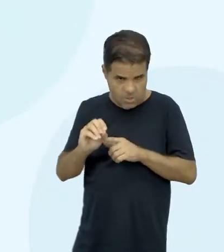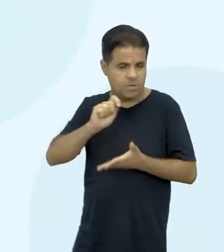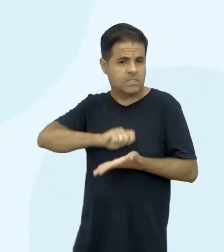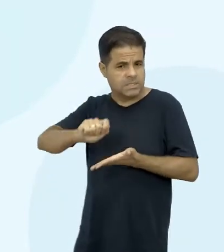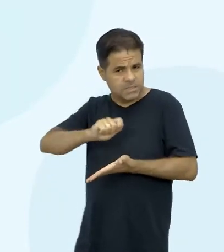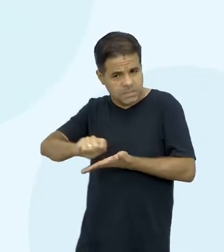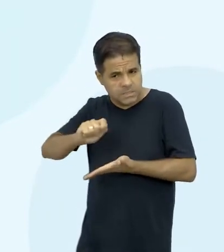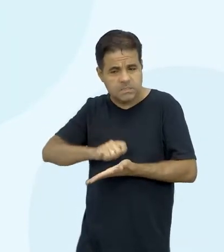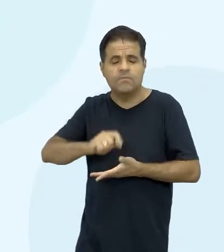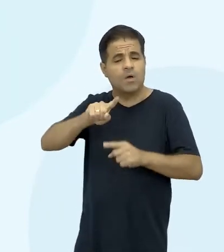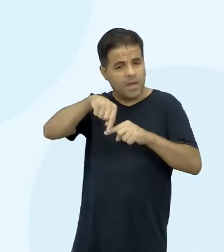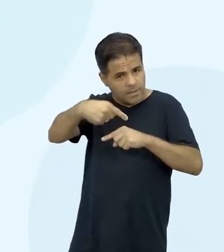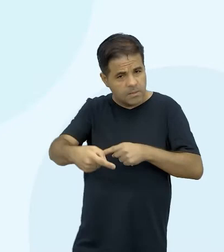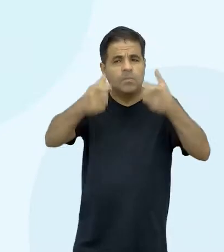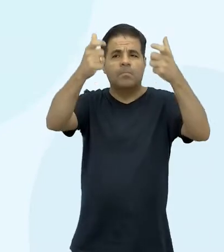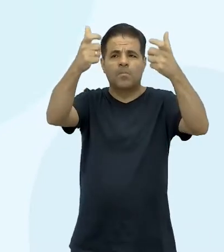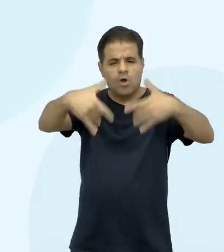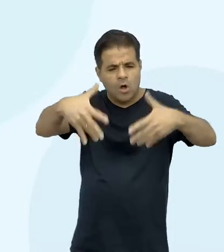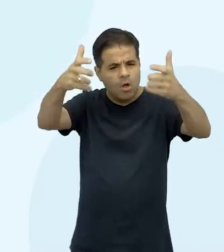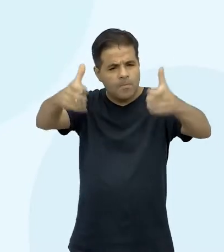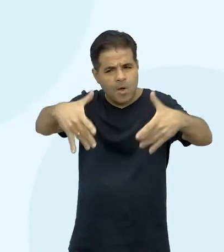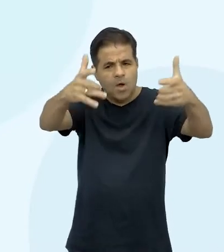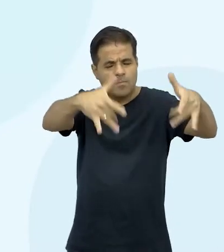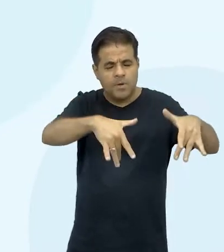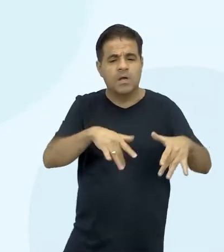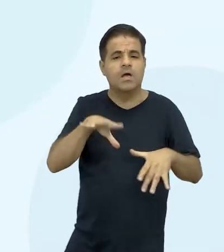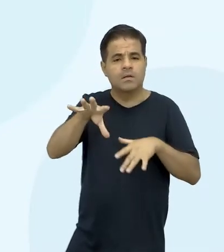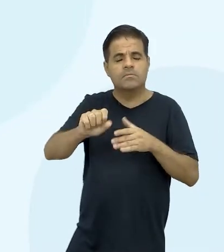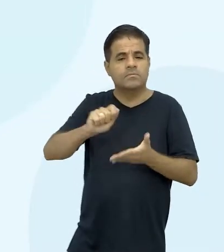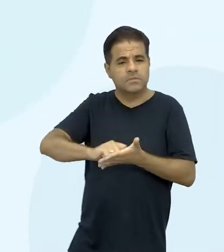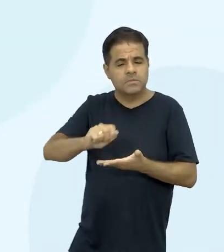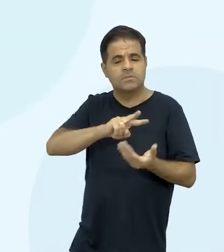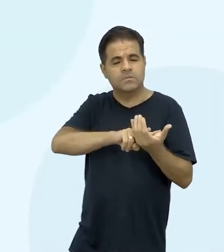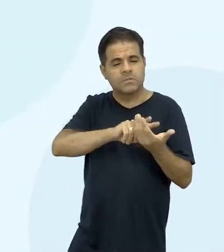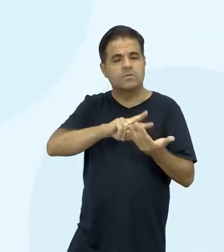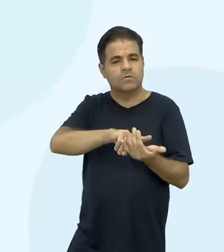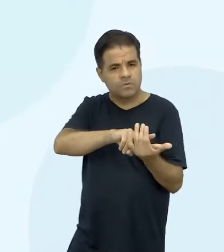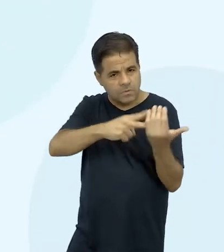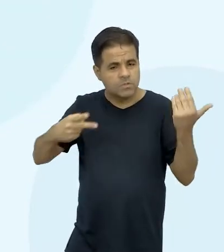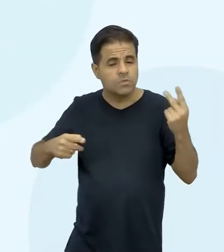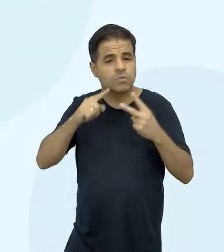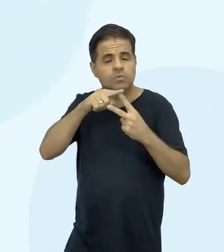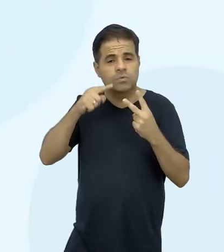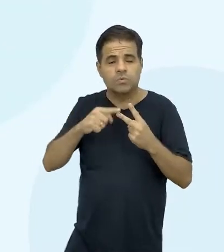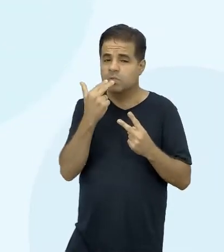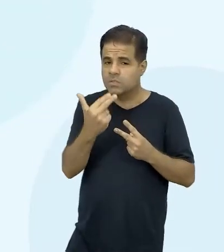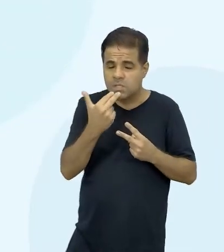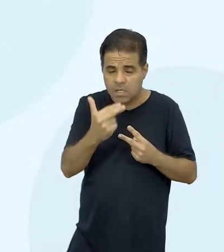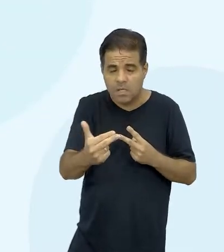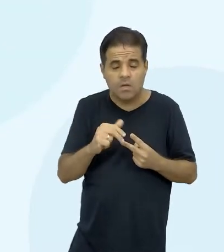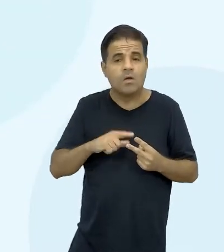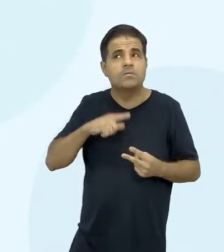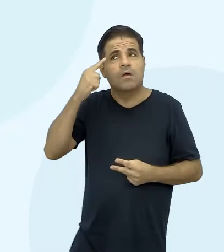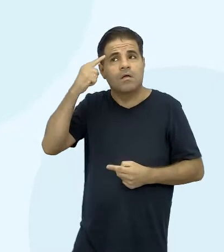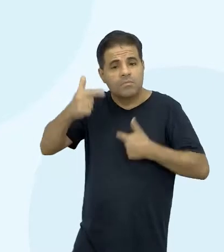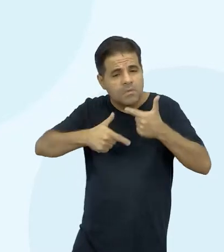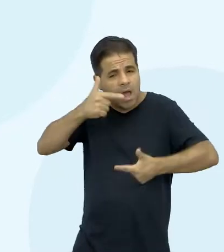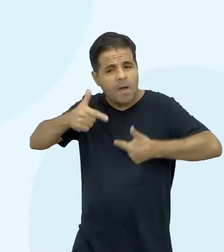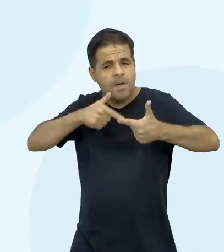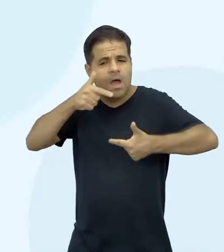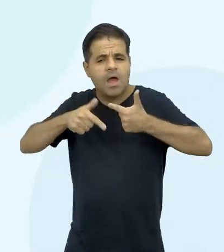ele explicou justamente, aliás, ele pegou uma edição bilíngue que tinha duas línguas, então os estudantes tiveram o trabalho